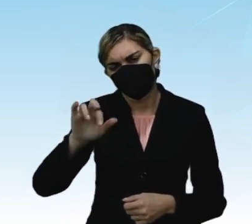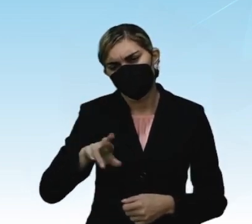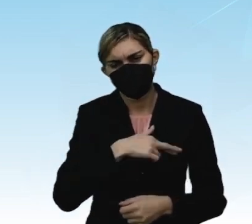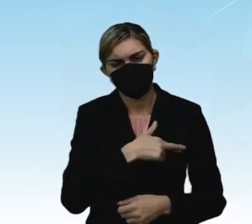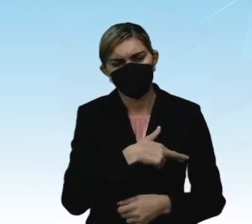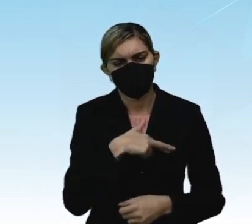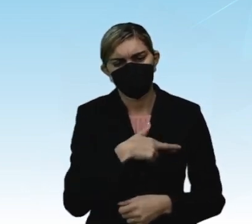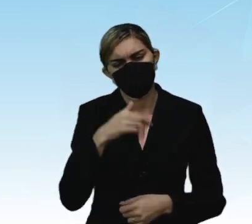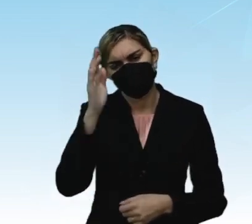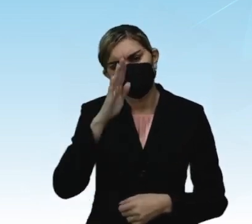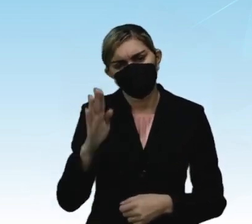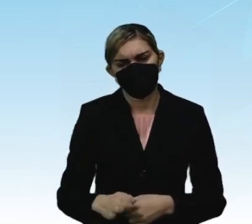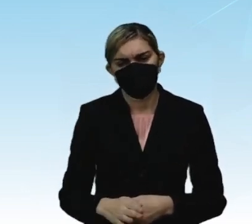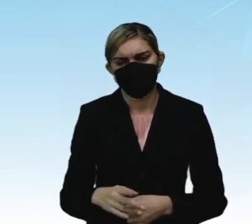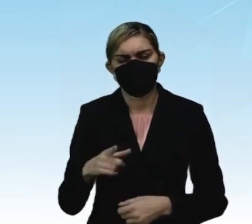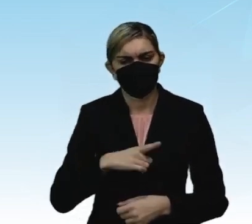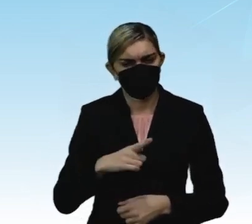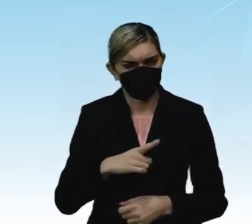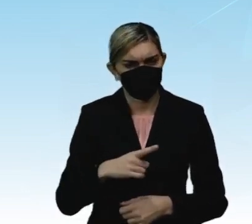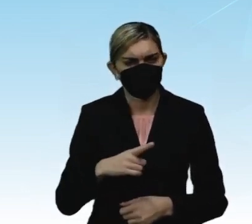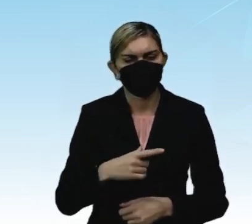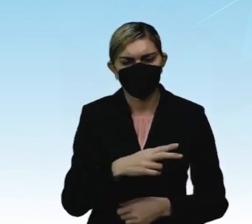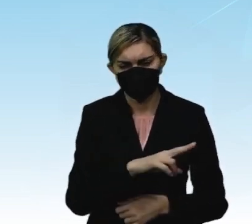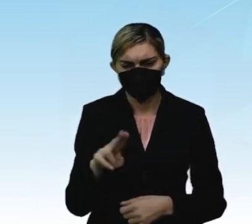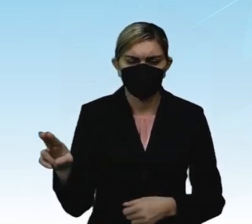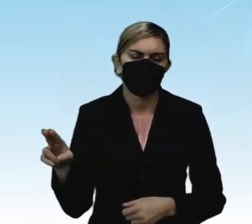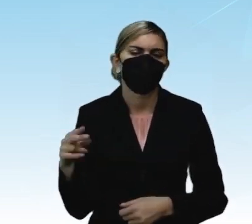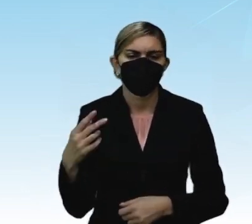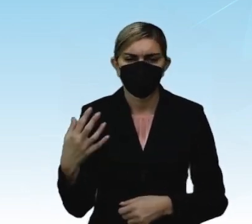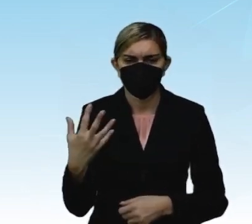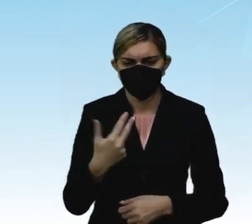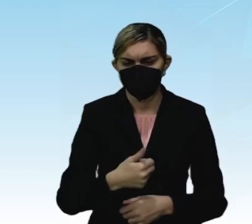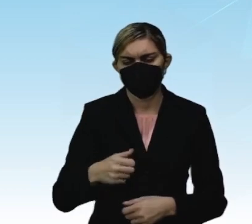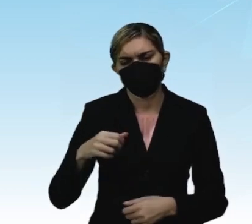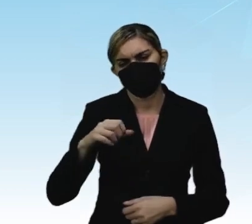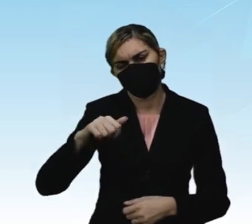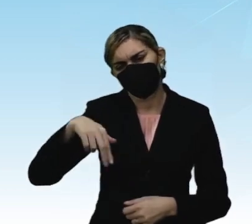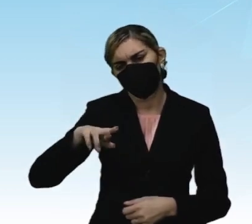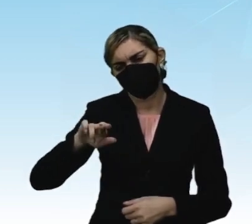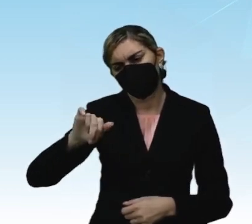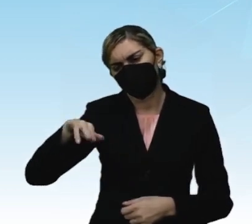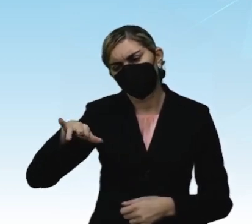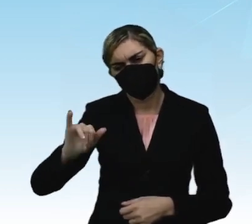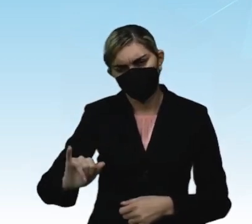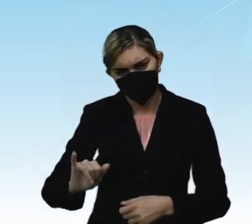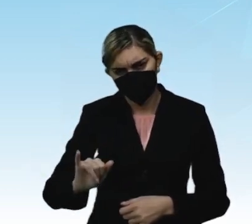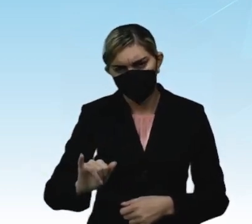romancista brasileiro, que tinha seu lugar na escola com seu livro, sua obra, O Guarani.